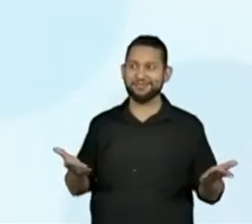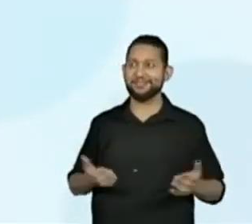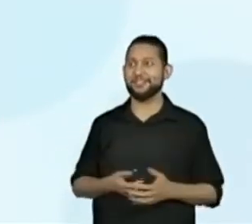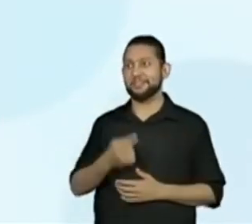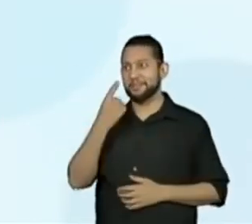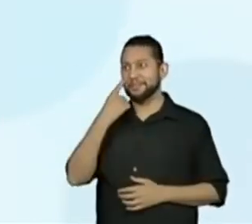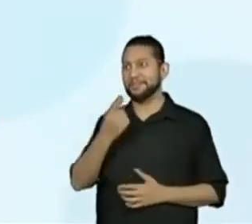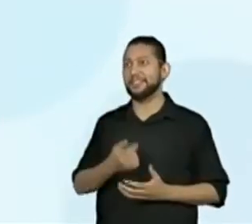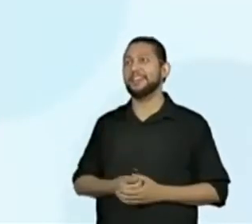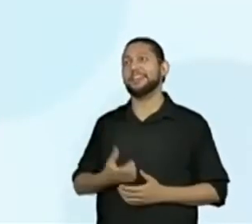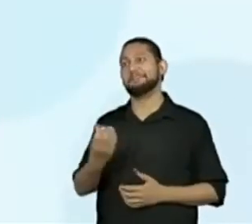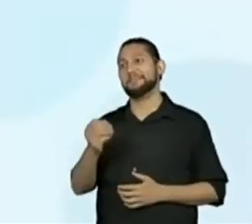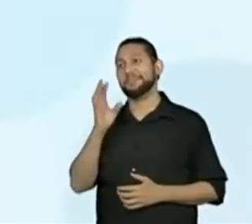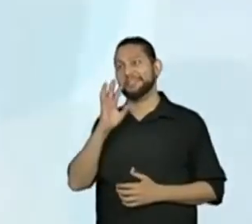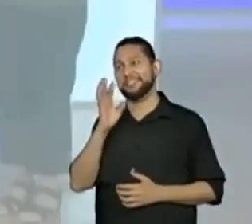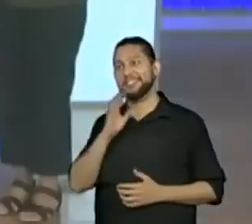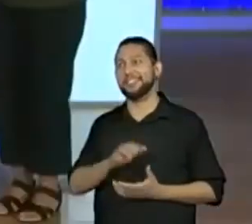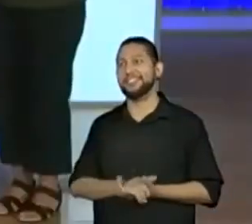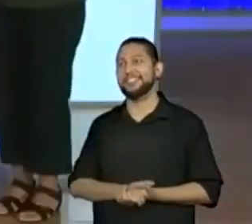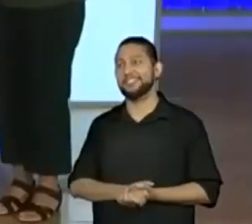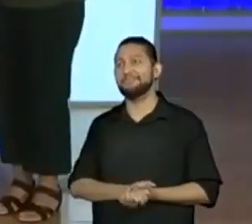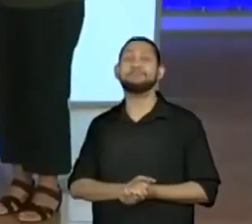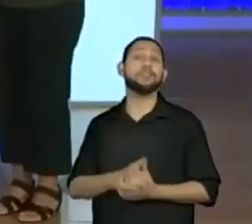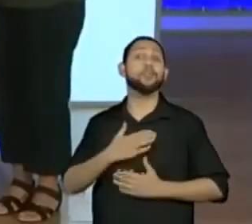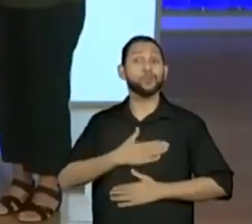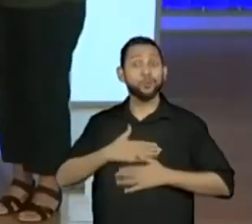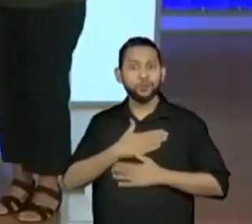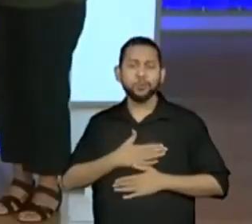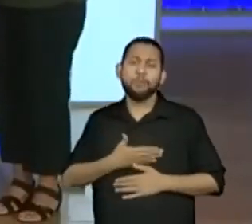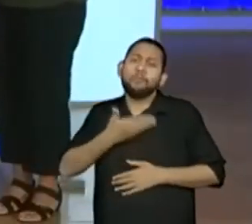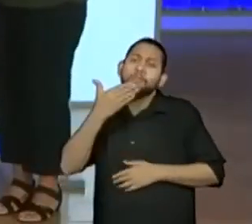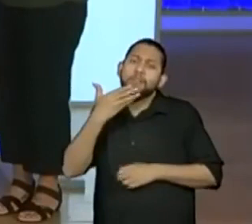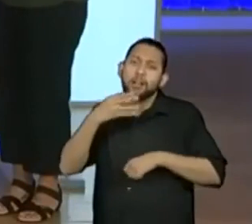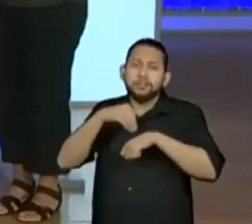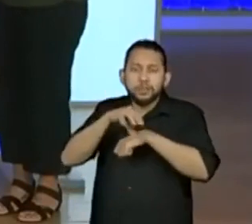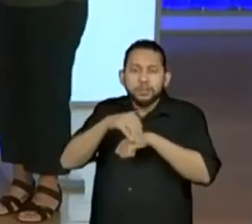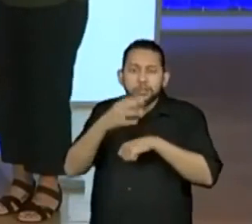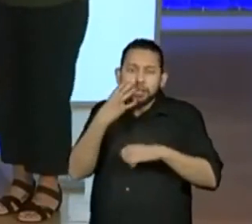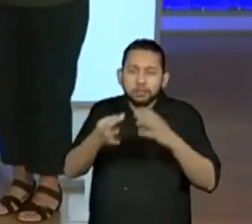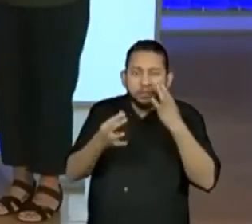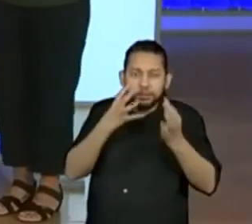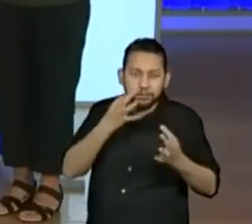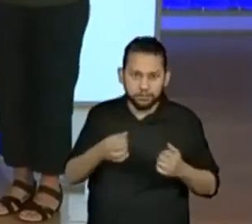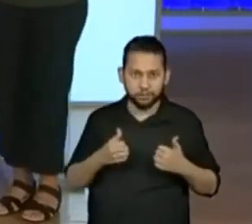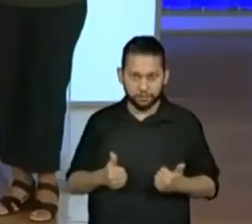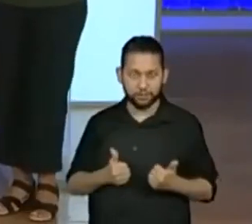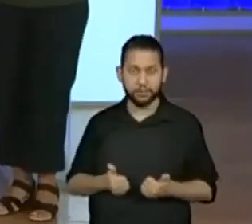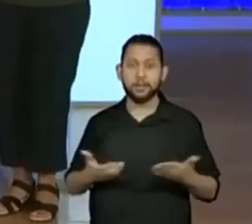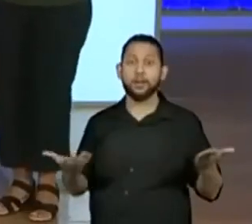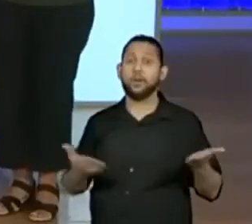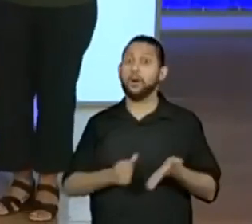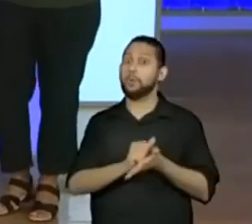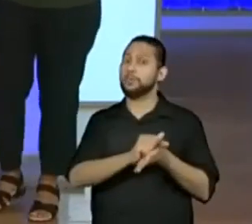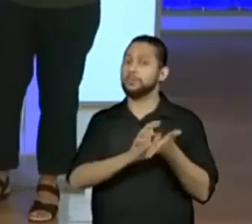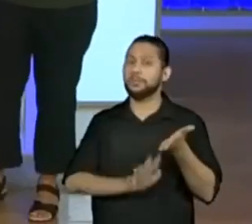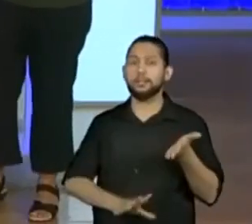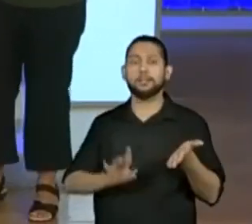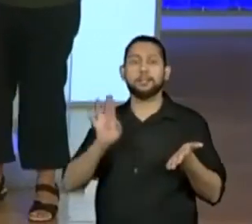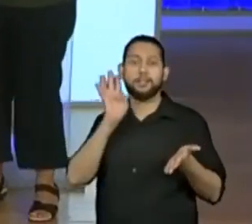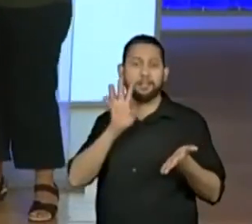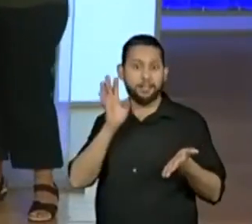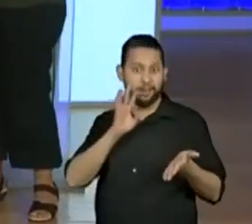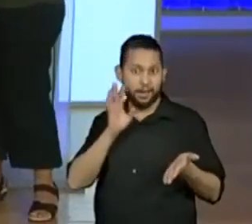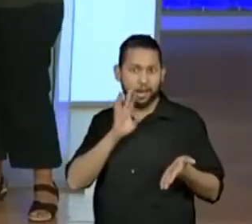muito legal. Foi bem fácil de fazer, hein? Várias dicas aí para os alunos se atentarem. Agora a gente vai para uma atividade bem legal.